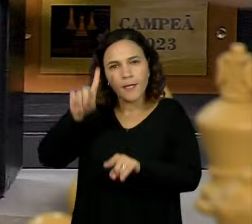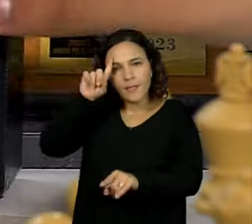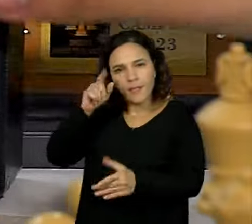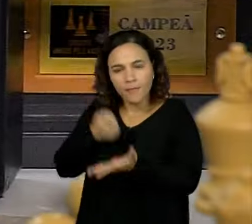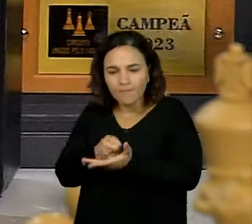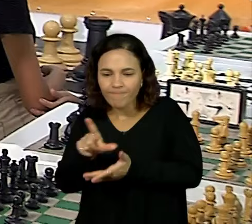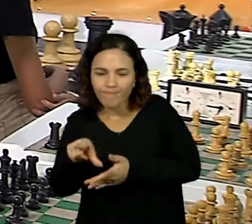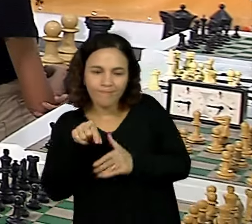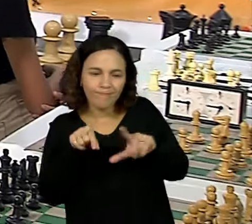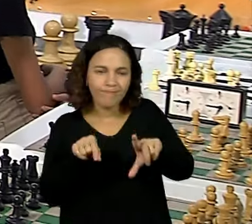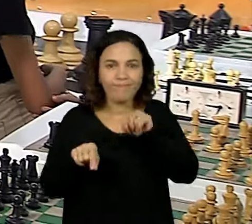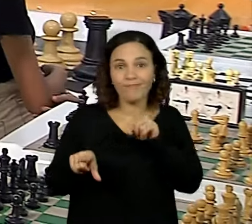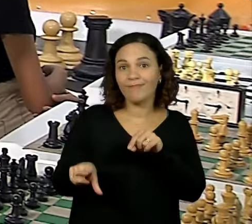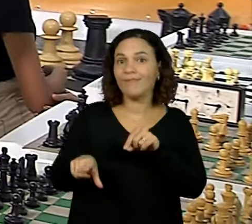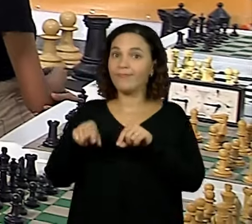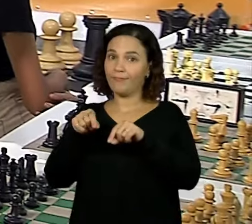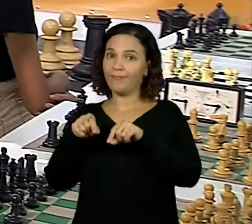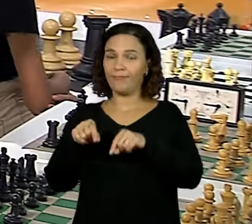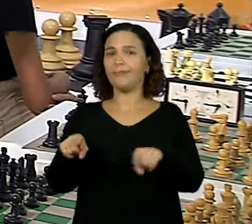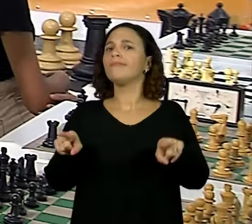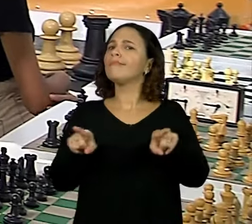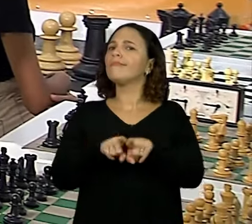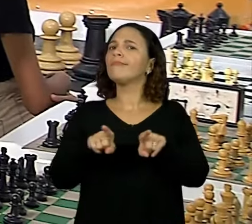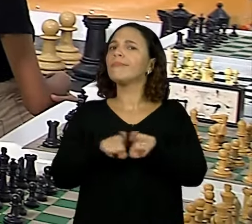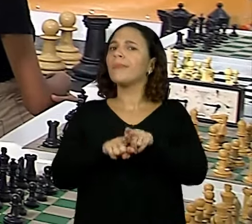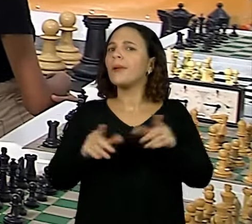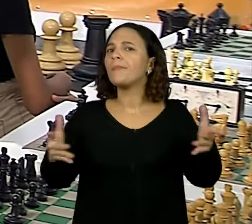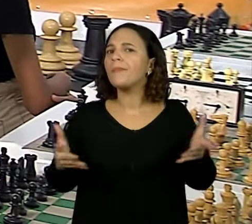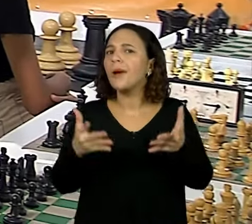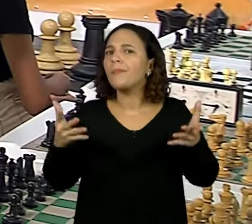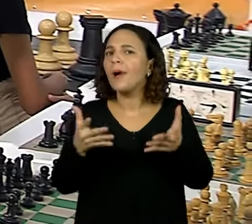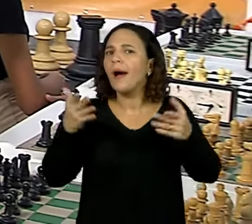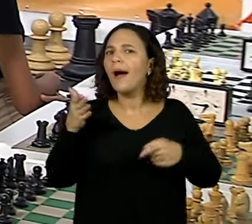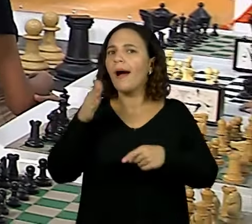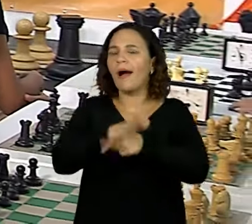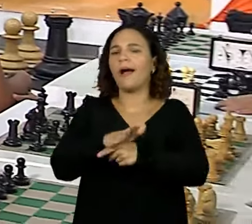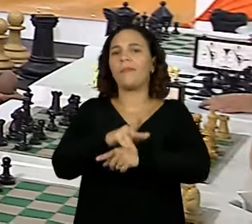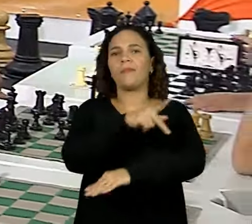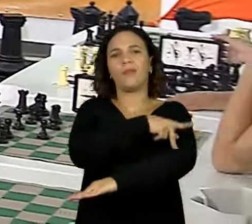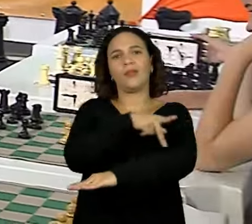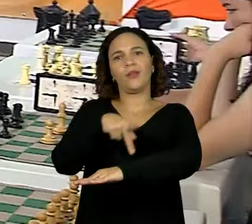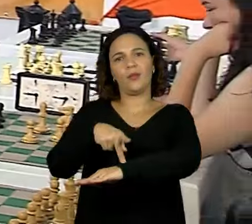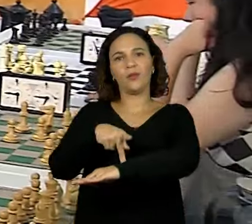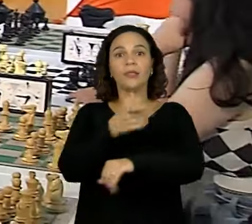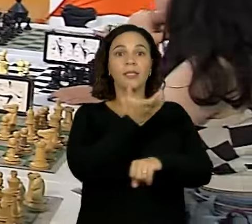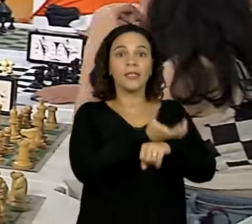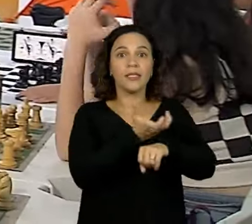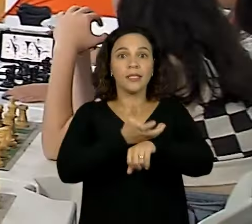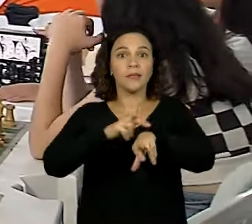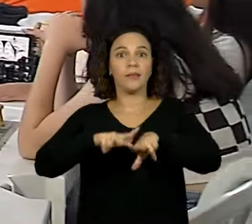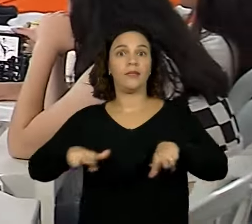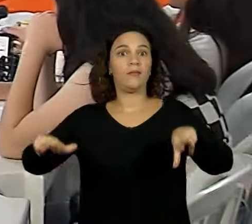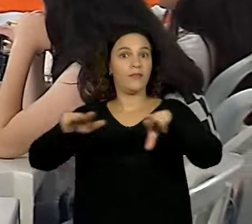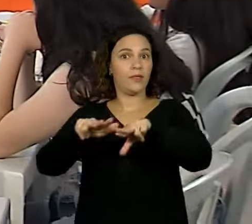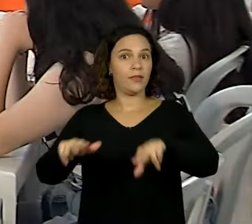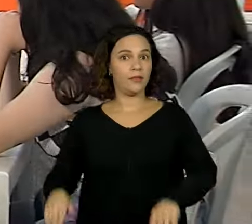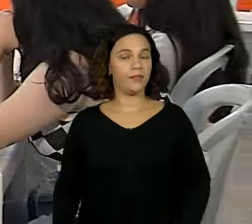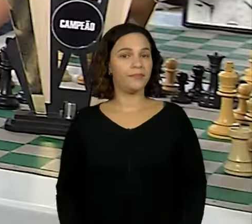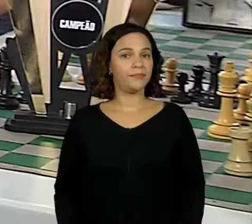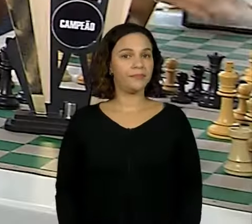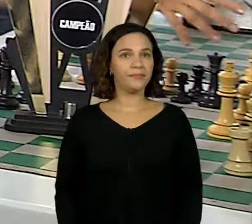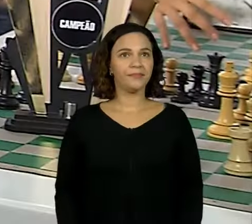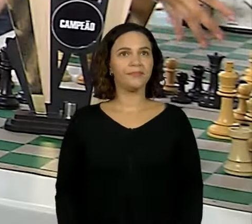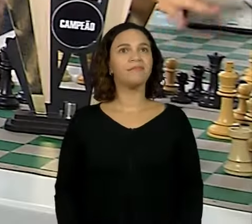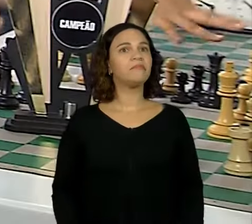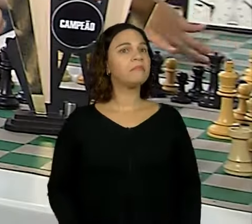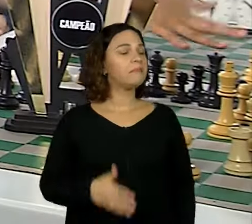de decisões, além de servir como suporte pedagógico em diversas disciplinas escolares.